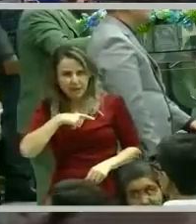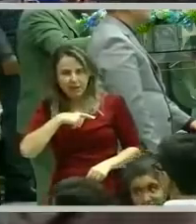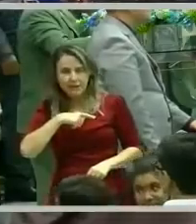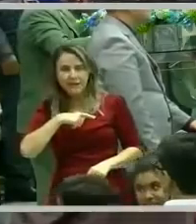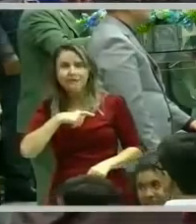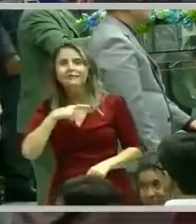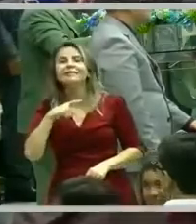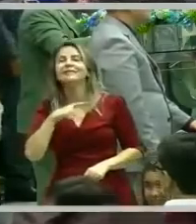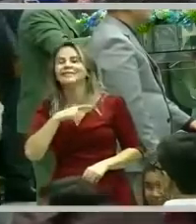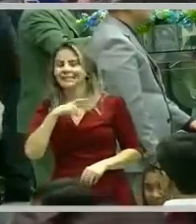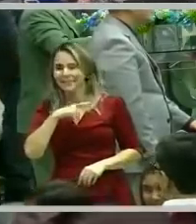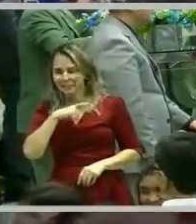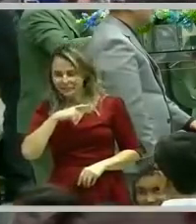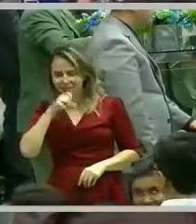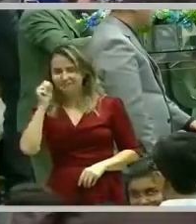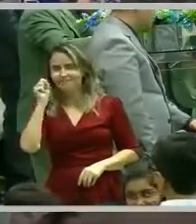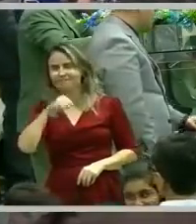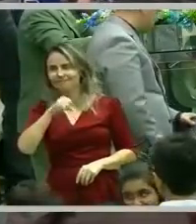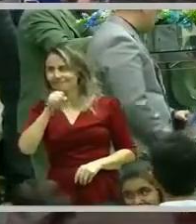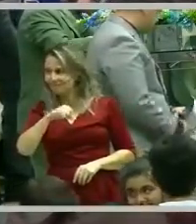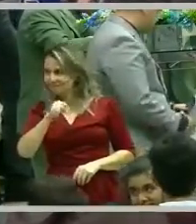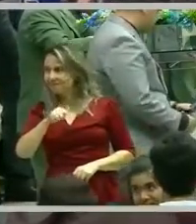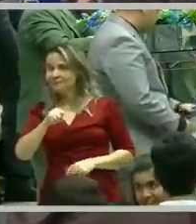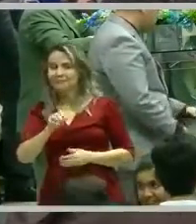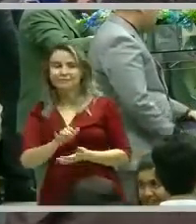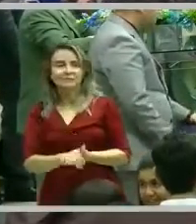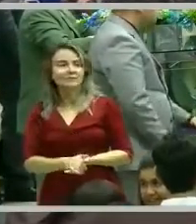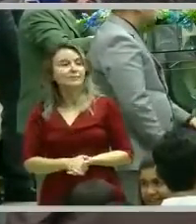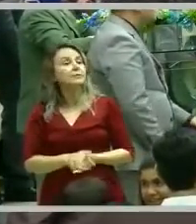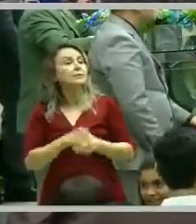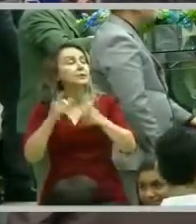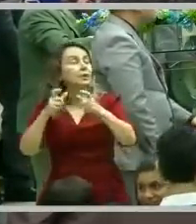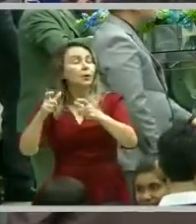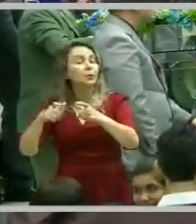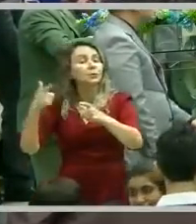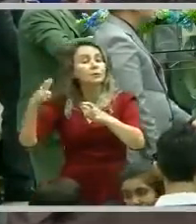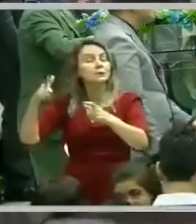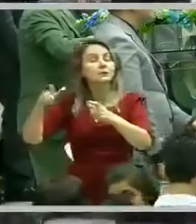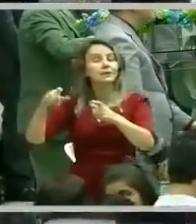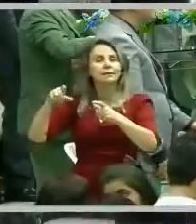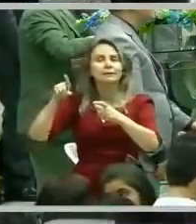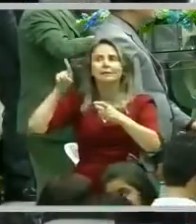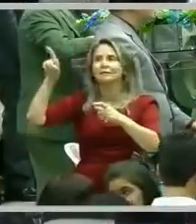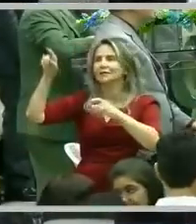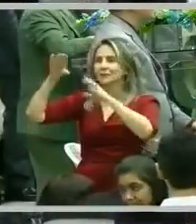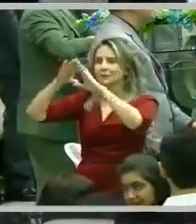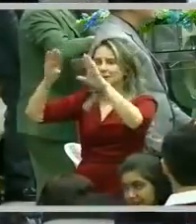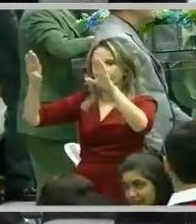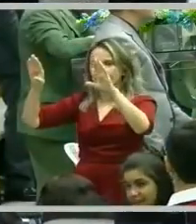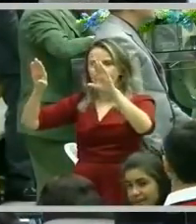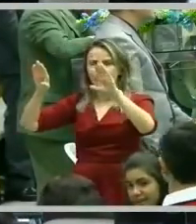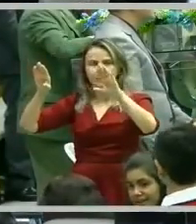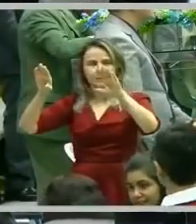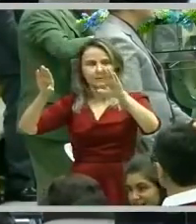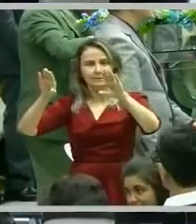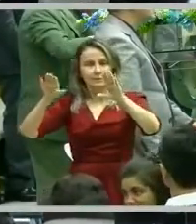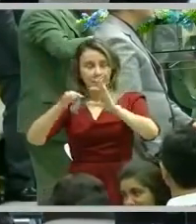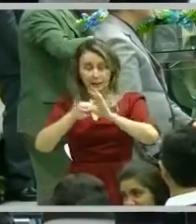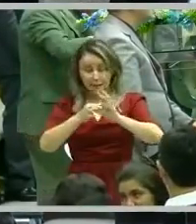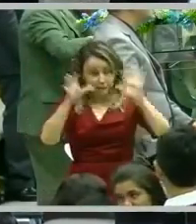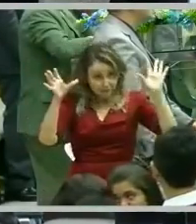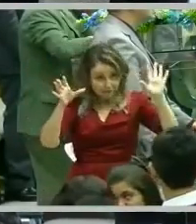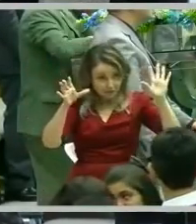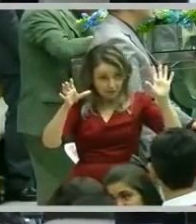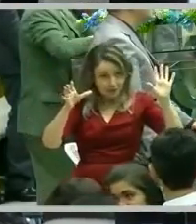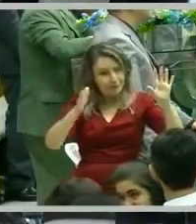Tem. Tem Eliabe. Onde é que não tem Eliabe? Quem quiser se ver livre de Eliabe, morre e vá